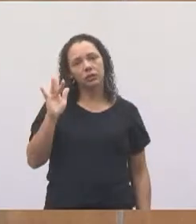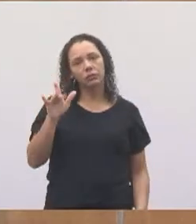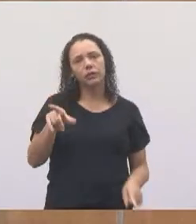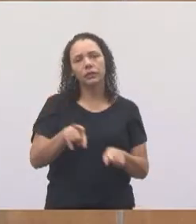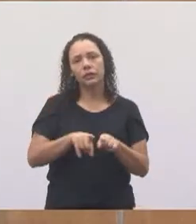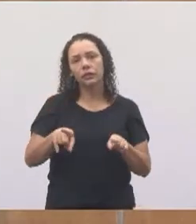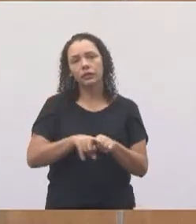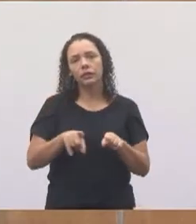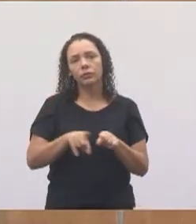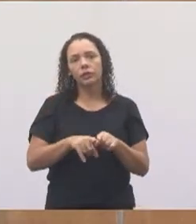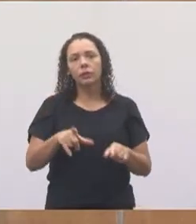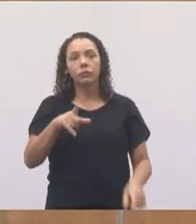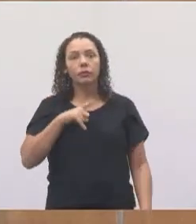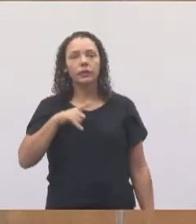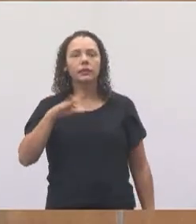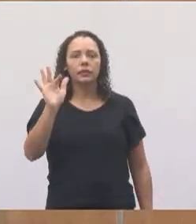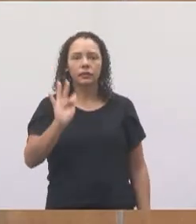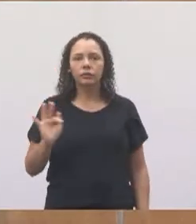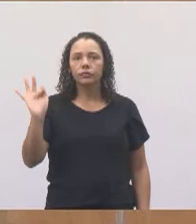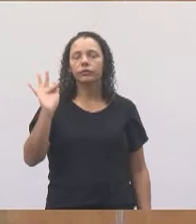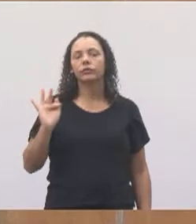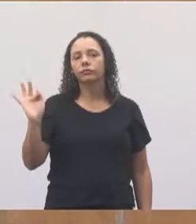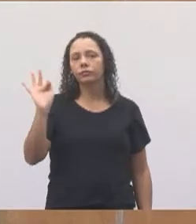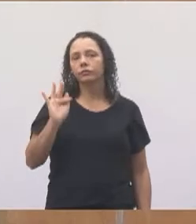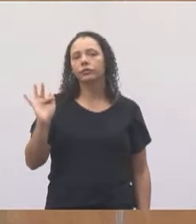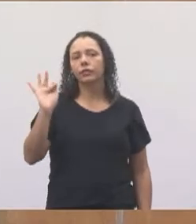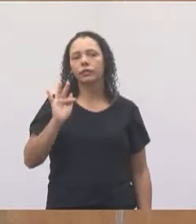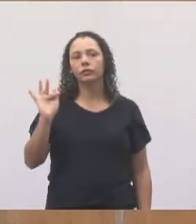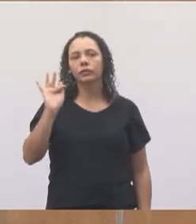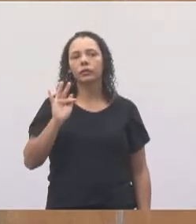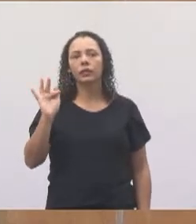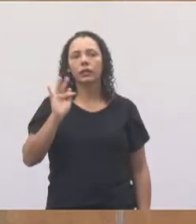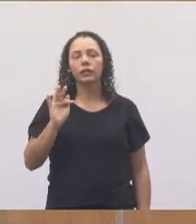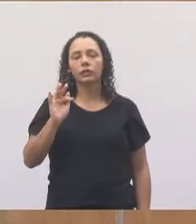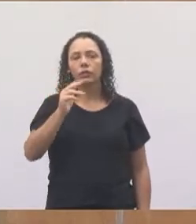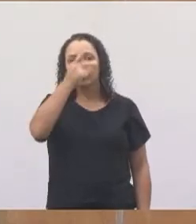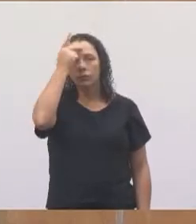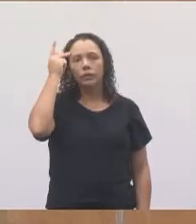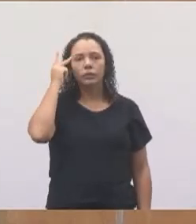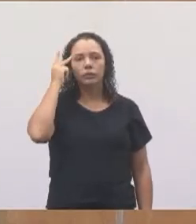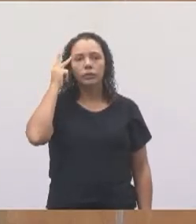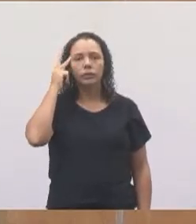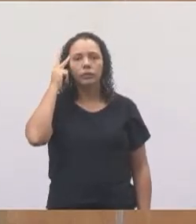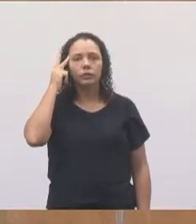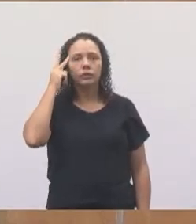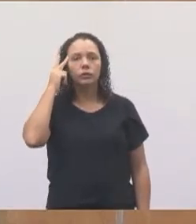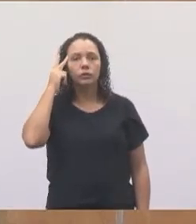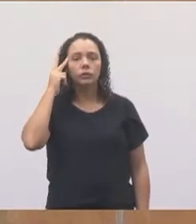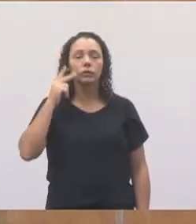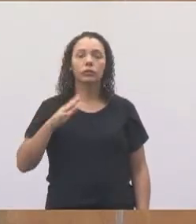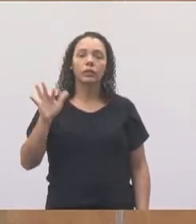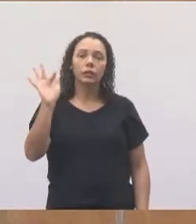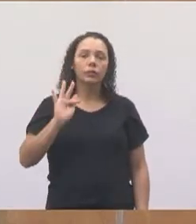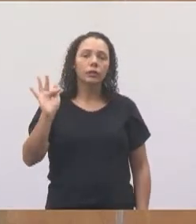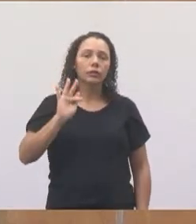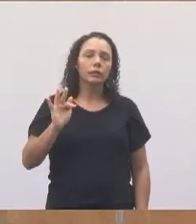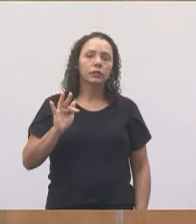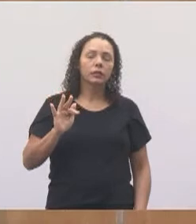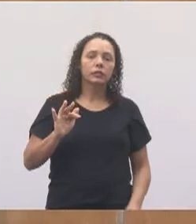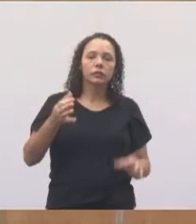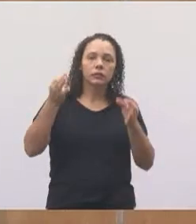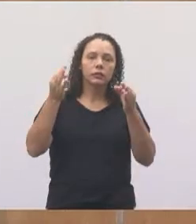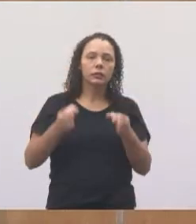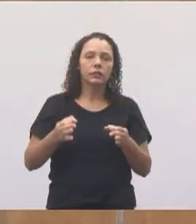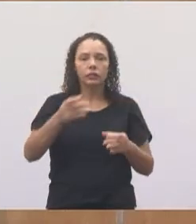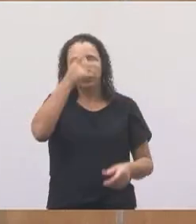tempo. Existe até faculdade para atuário. Existe uma faculdade específica. Então, por